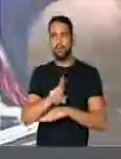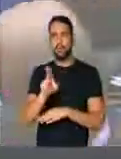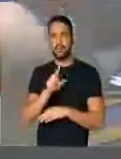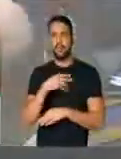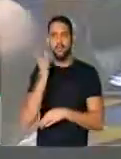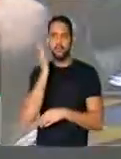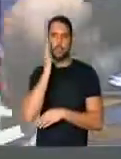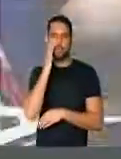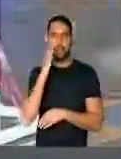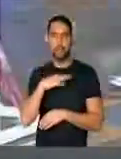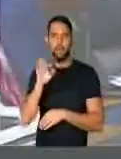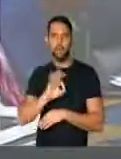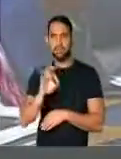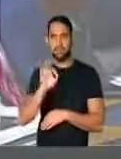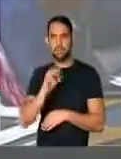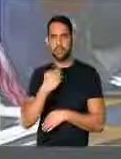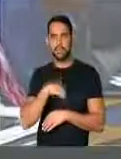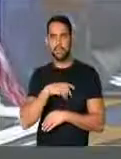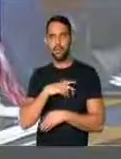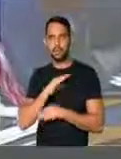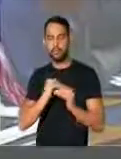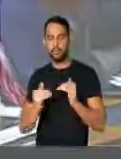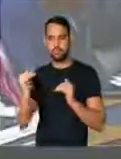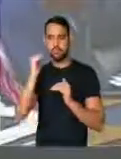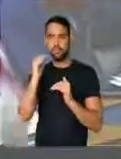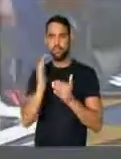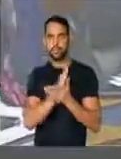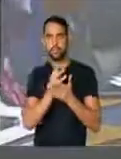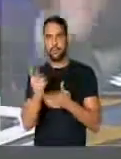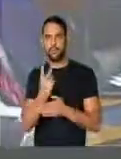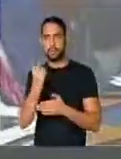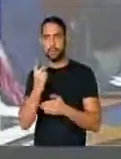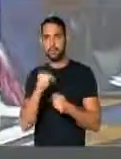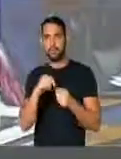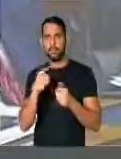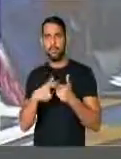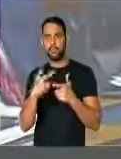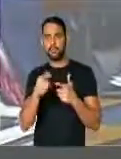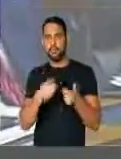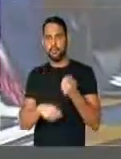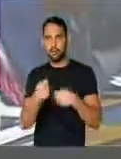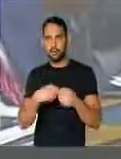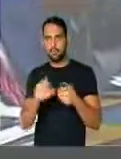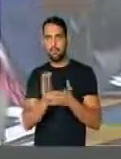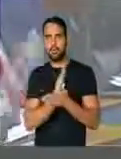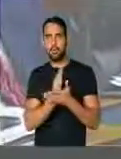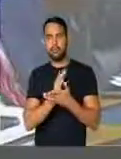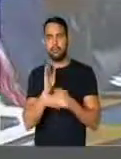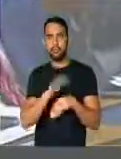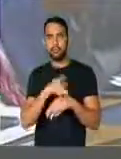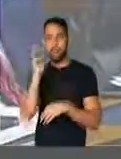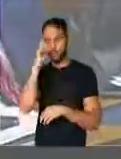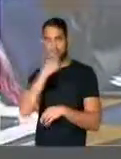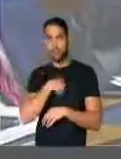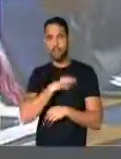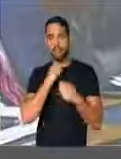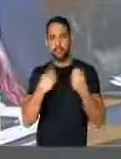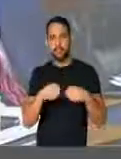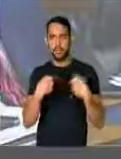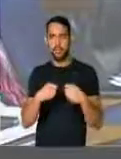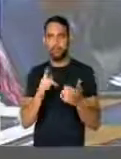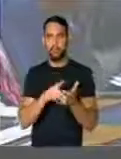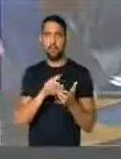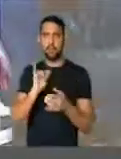universidade. A gente sabe que a taxa é um pouco elevada, o Brasil ainda vive uma crise econômica muito difícil e nós